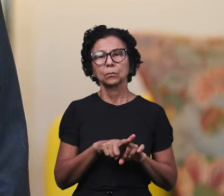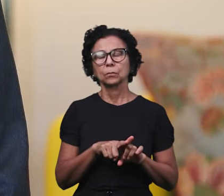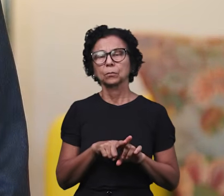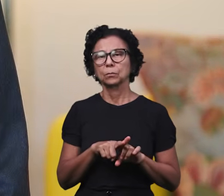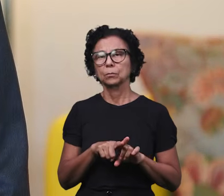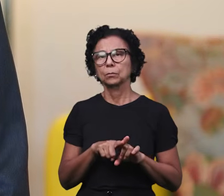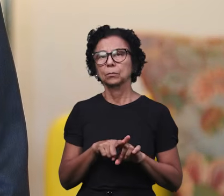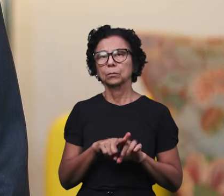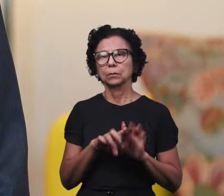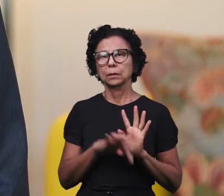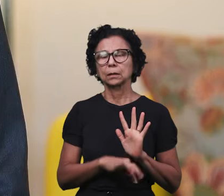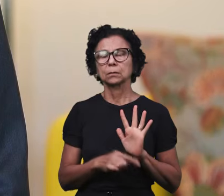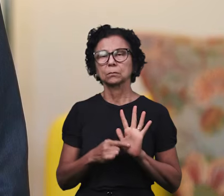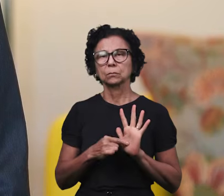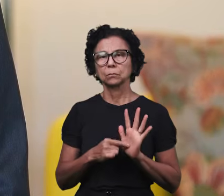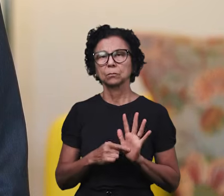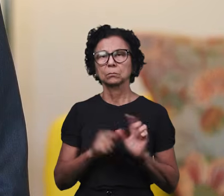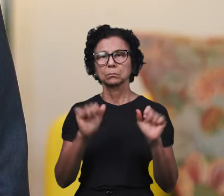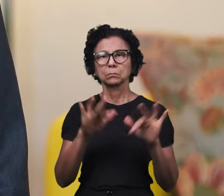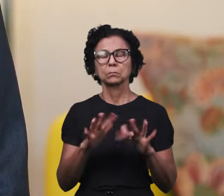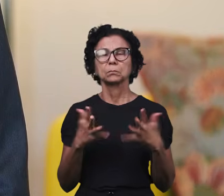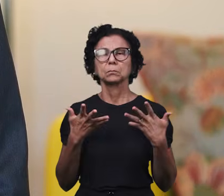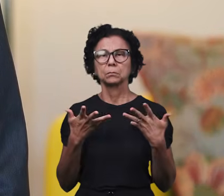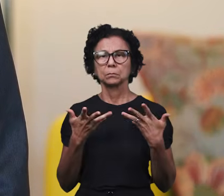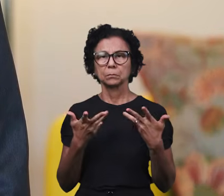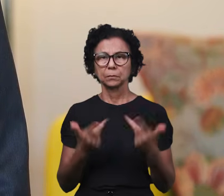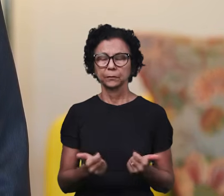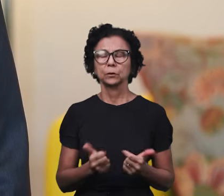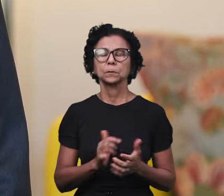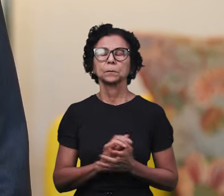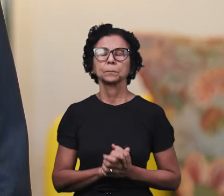aqui nessa bênção maravilhosa.